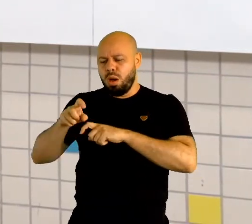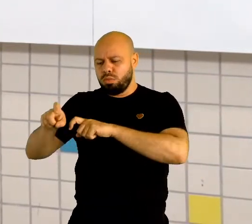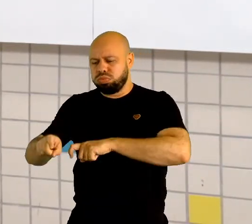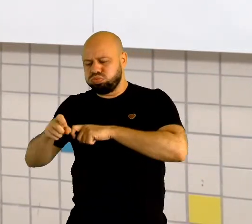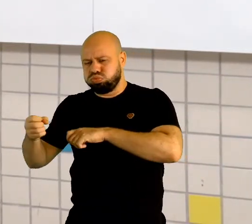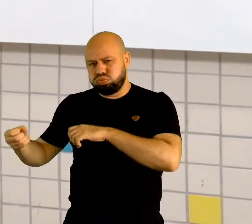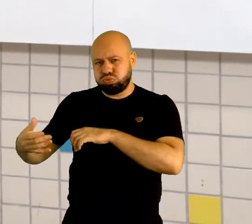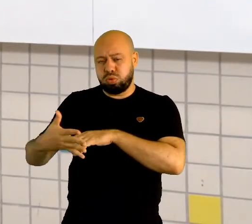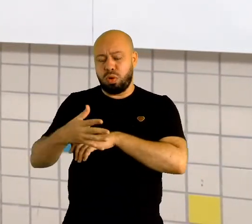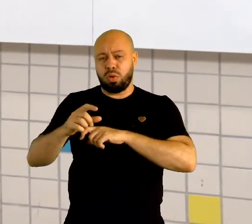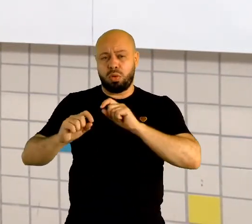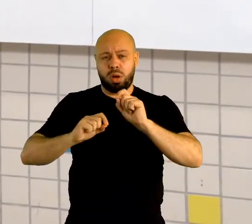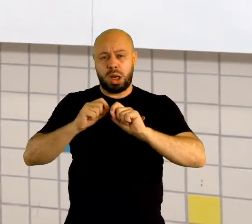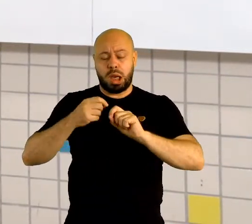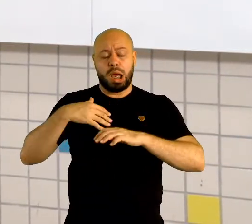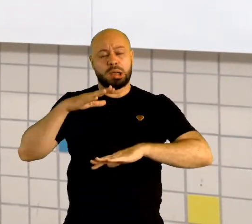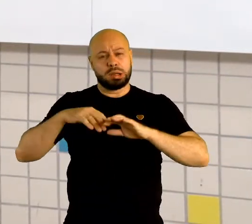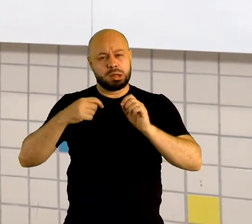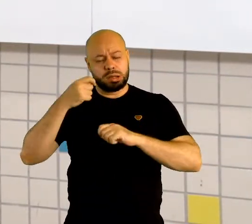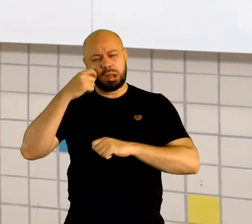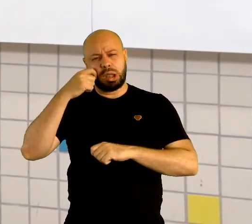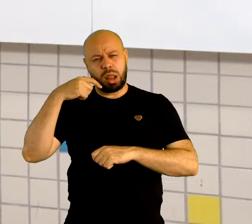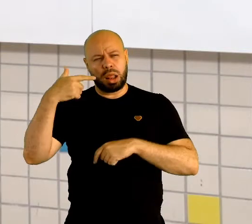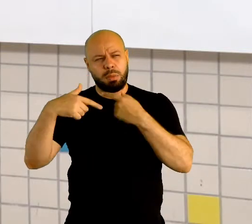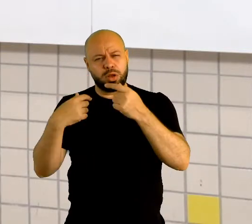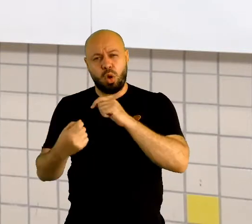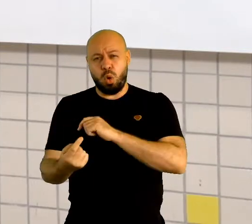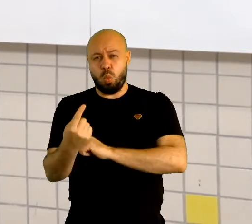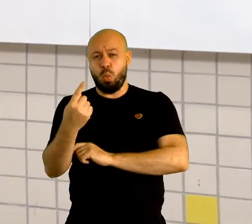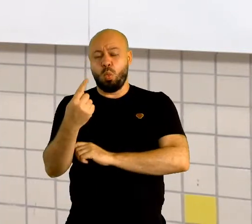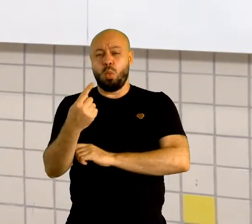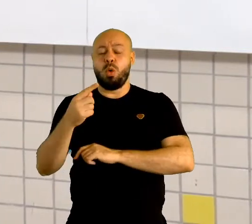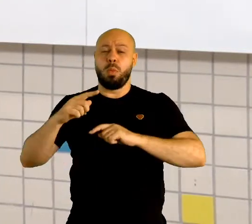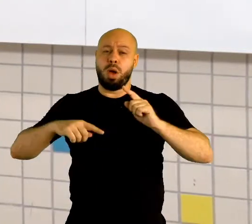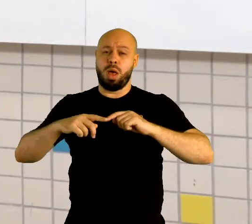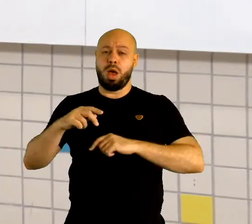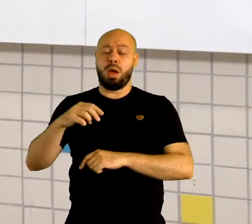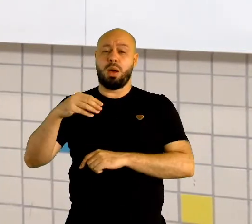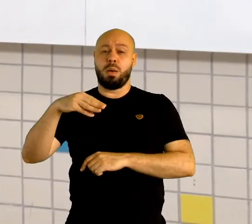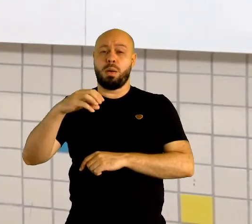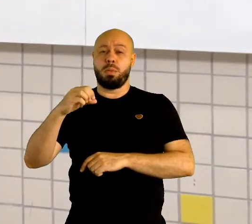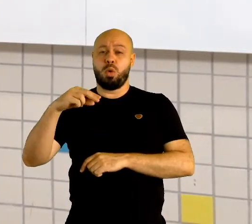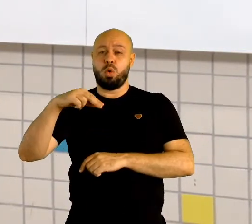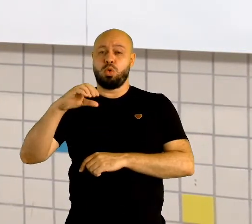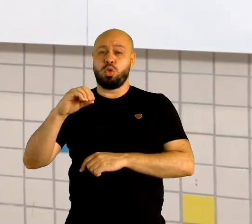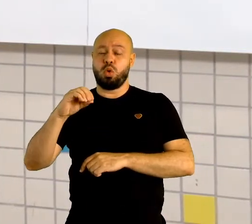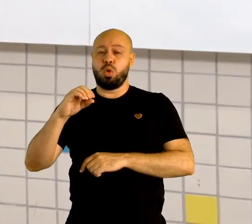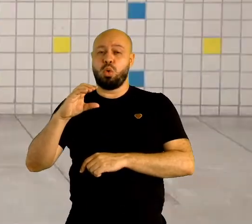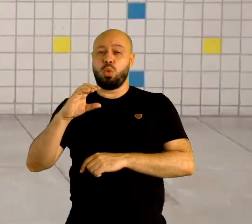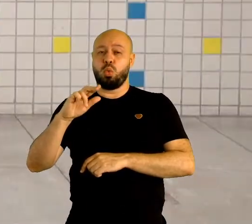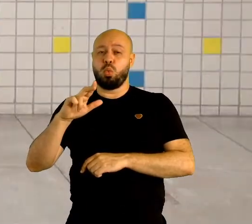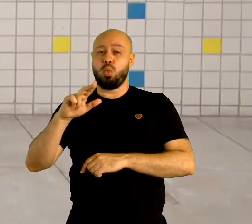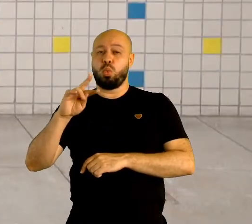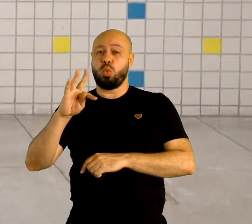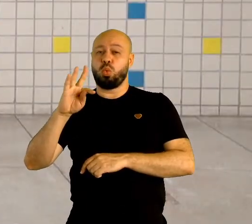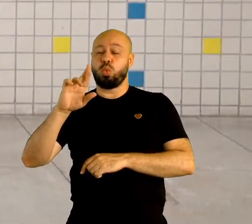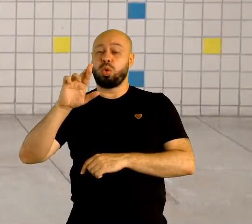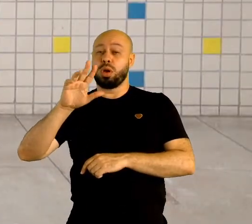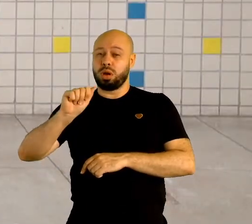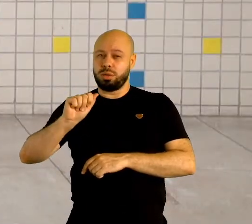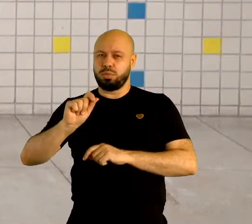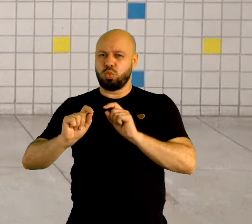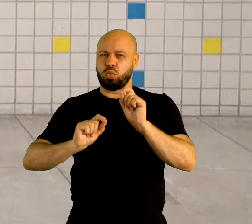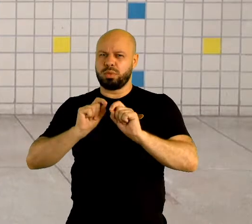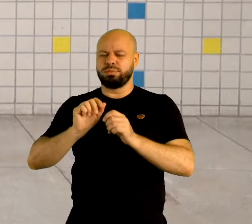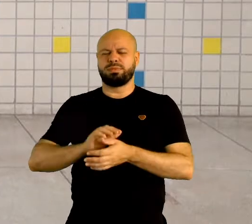único produto agrícola e por isso elas são chamadas de monocultura. Agora a gente vai